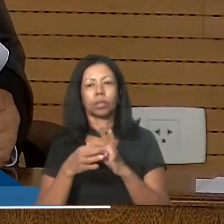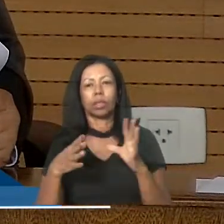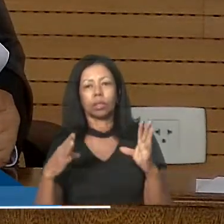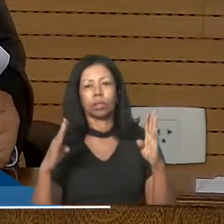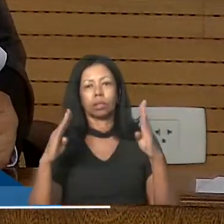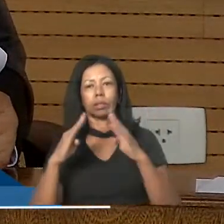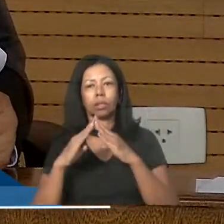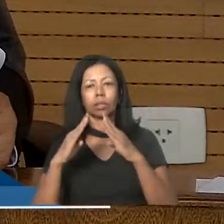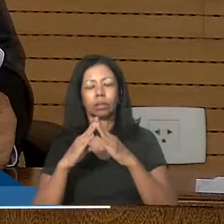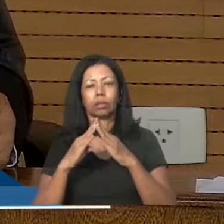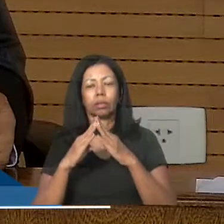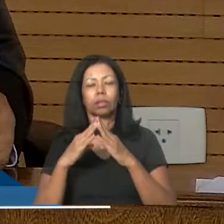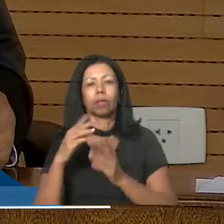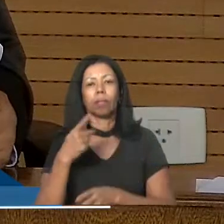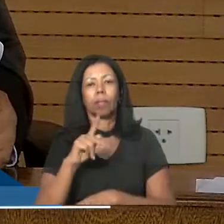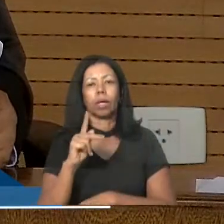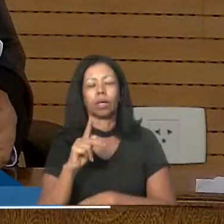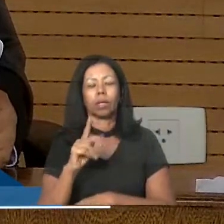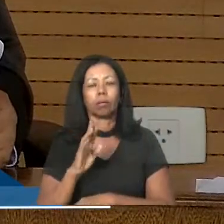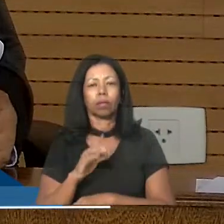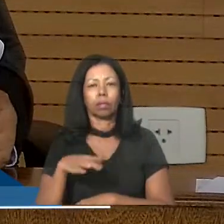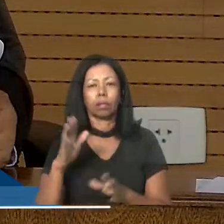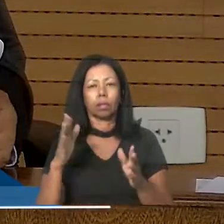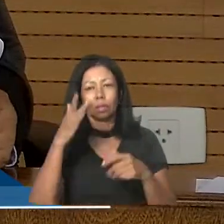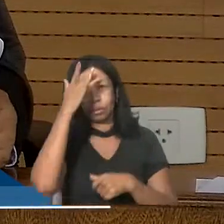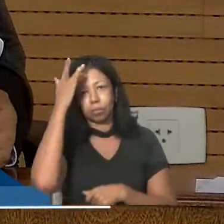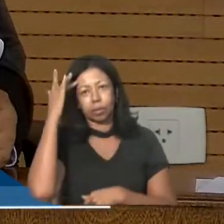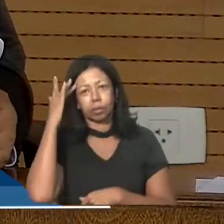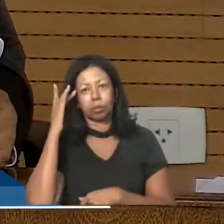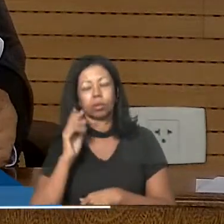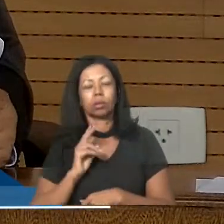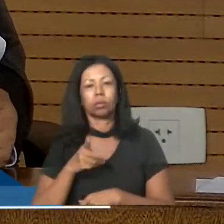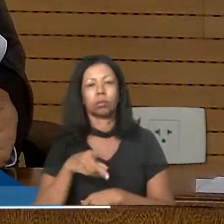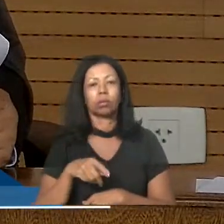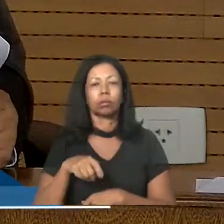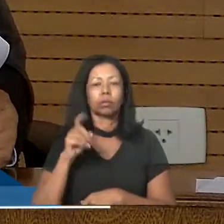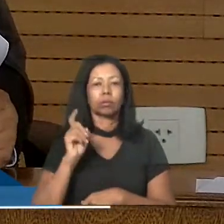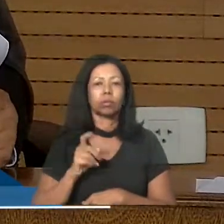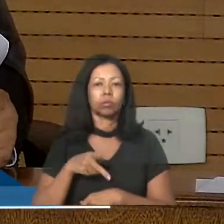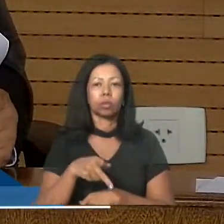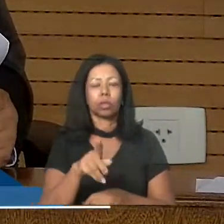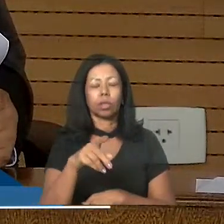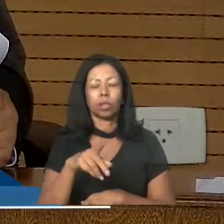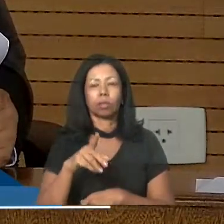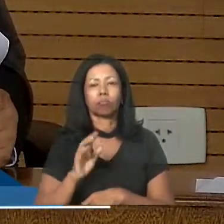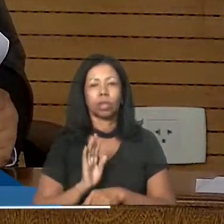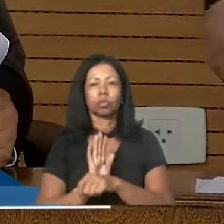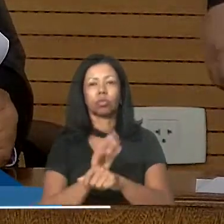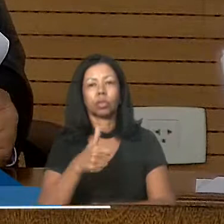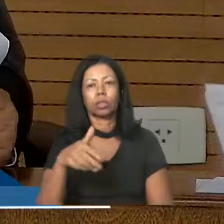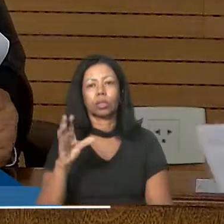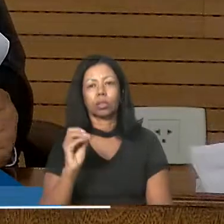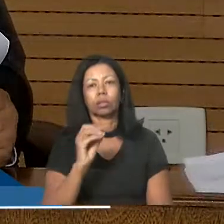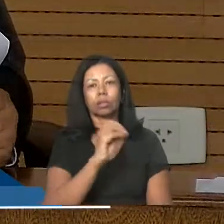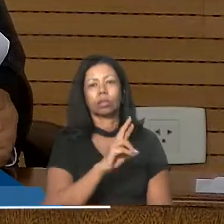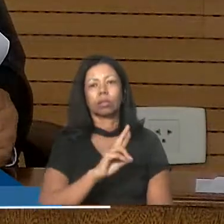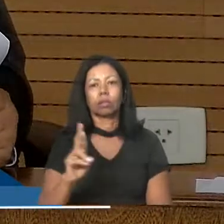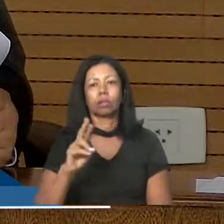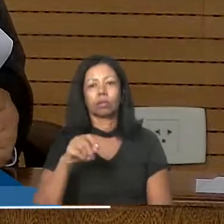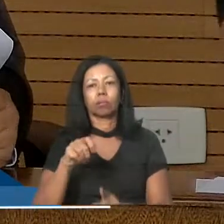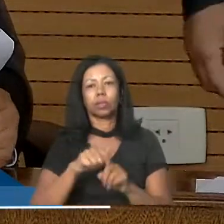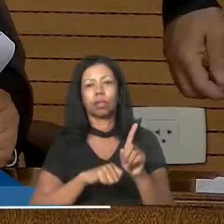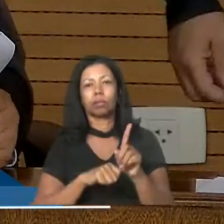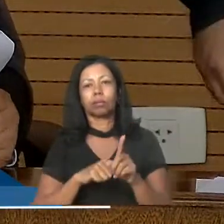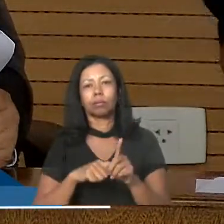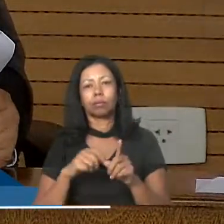unidades habitacionais para atendê-las. O benefício será mantido no valor de R$ 100 mensais, destinado a cada família